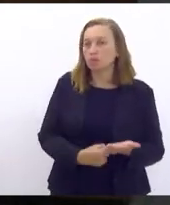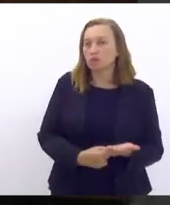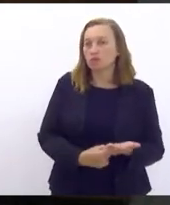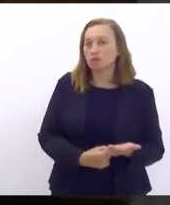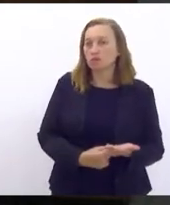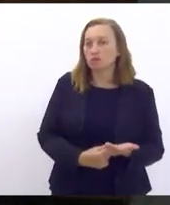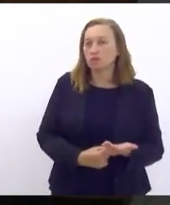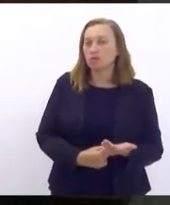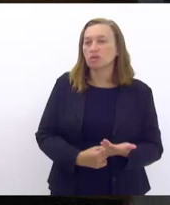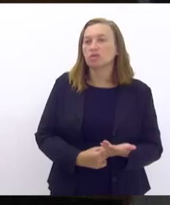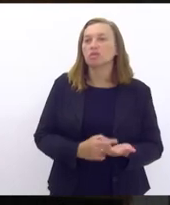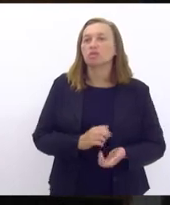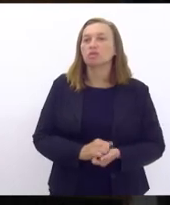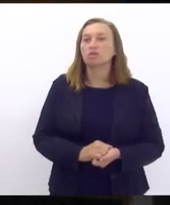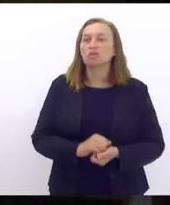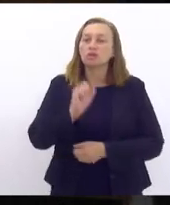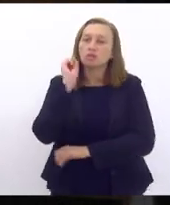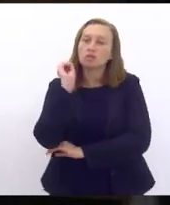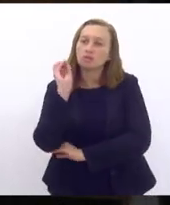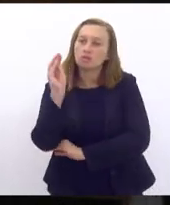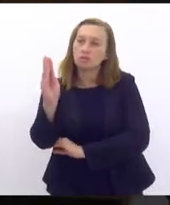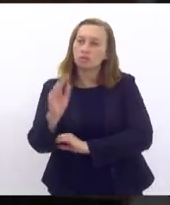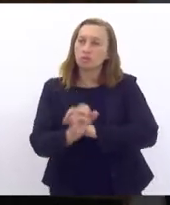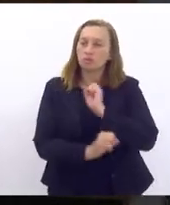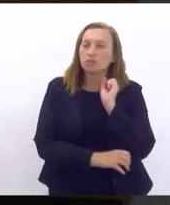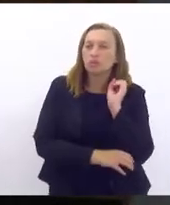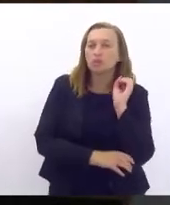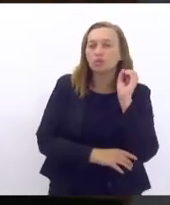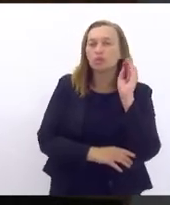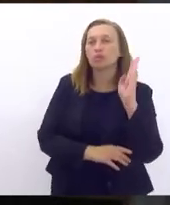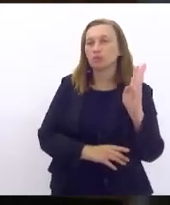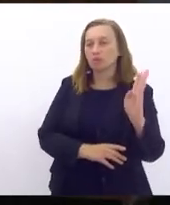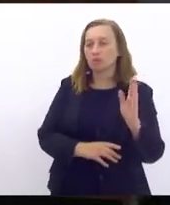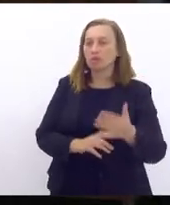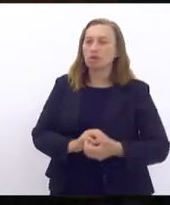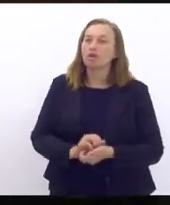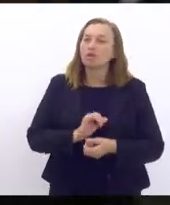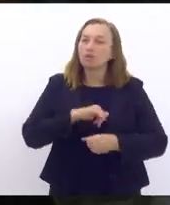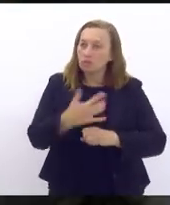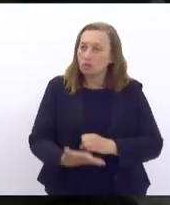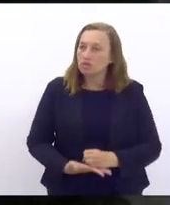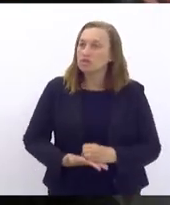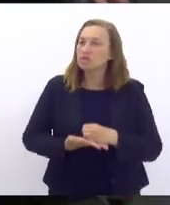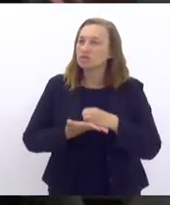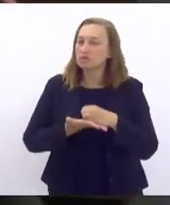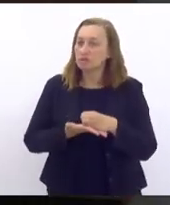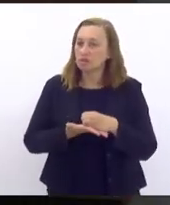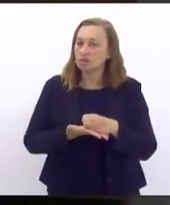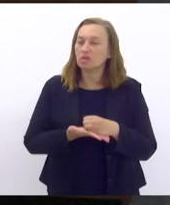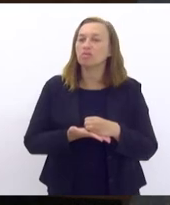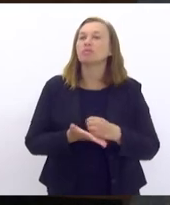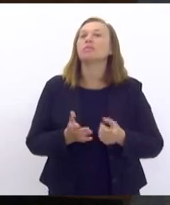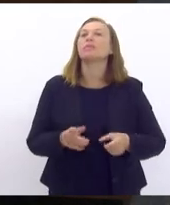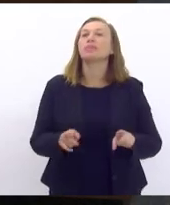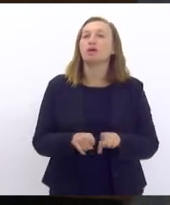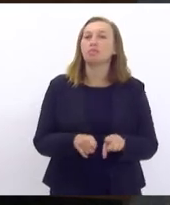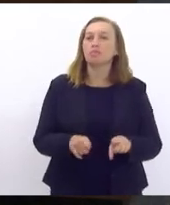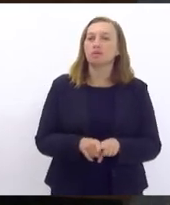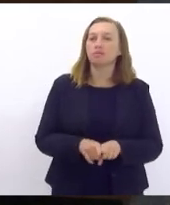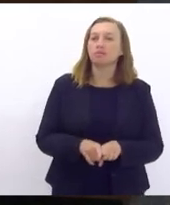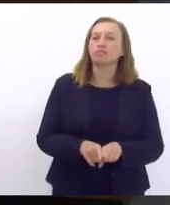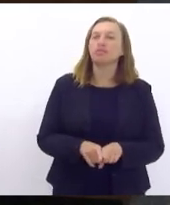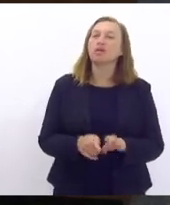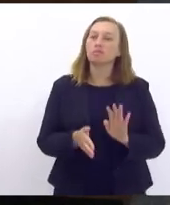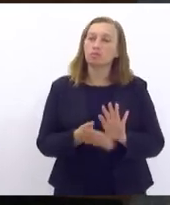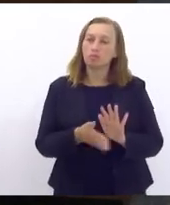com o meio ambiente, que tem muito compromisso com a sustentabilidade ambiental também, tenha feito